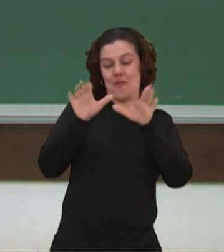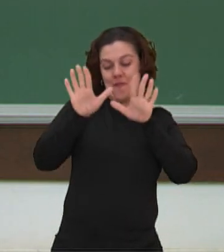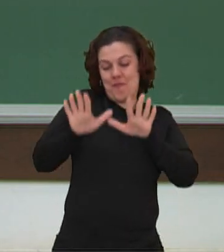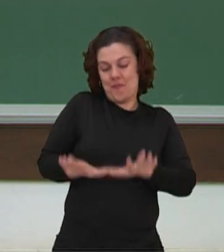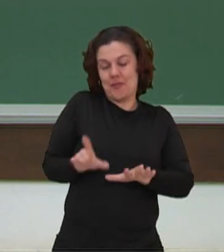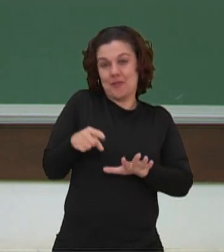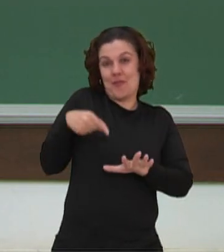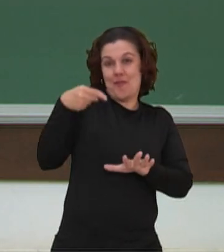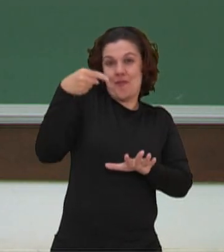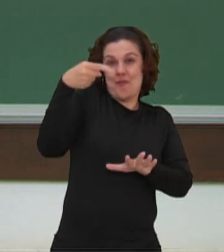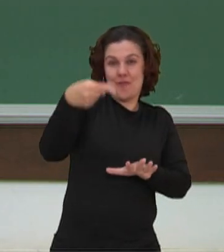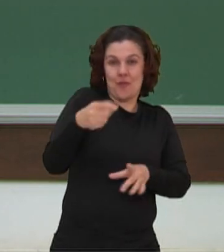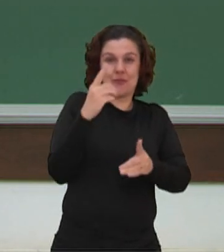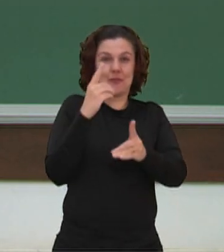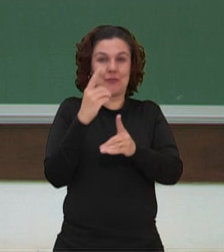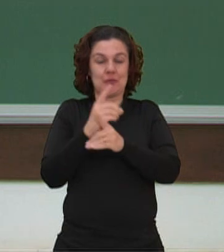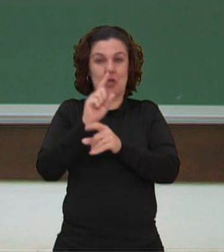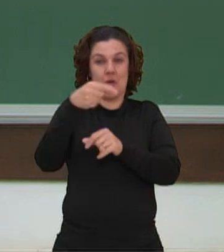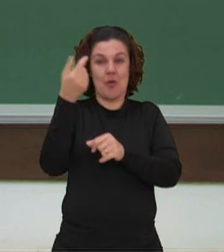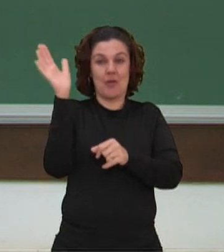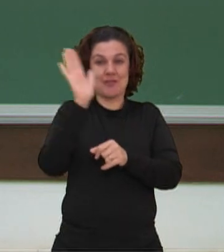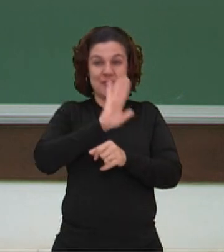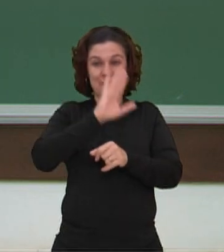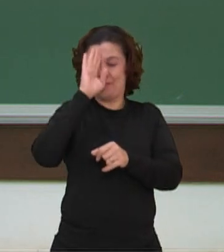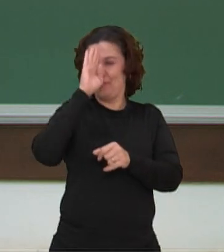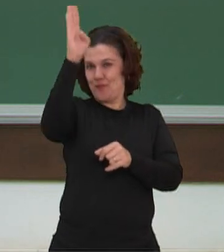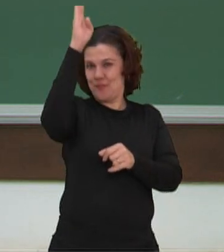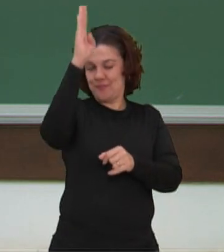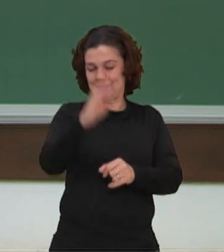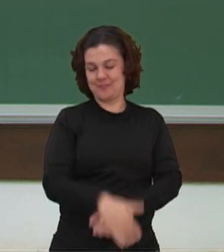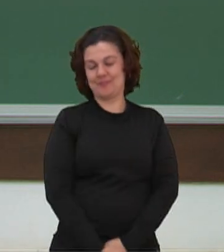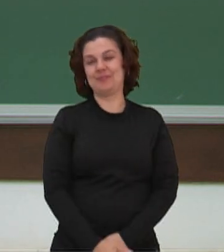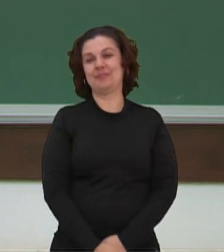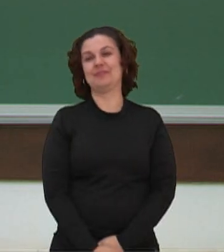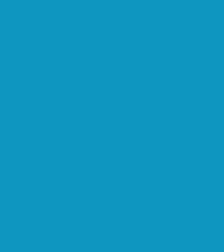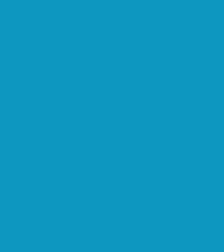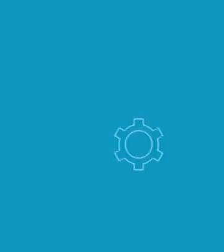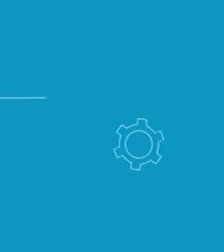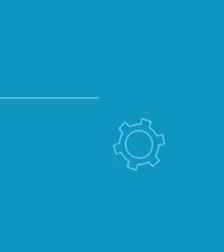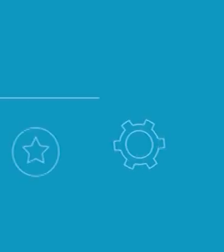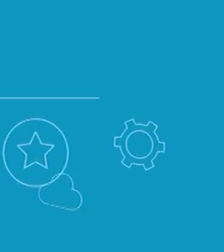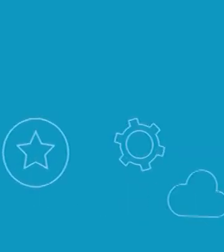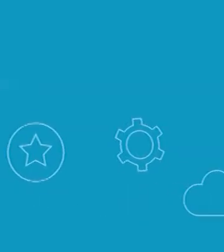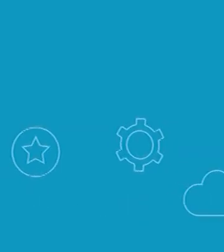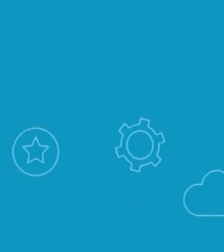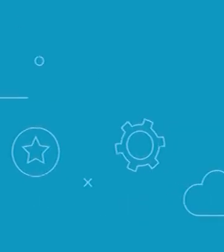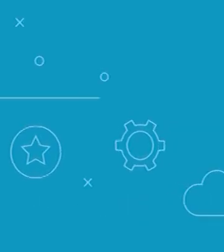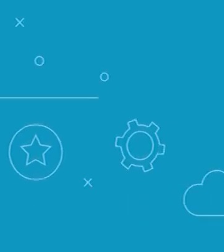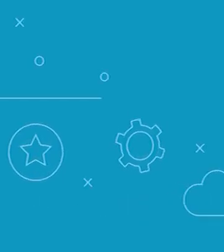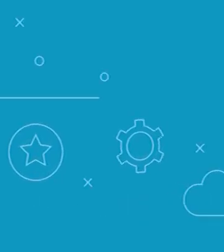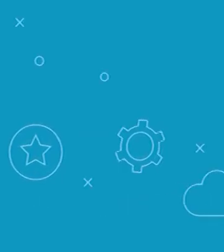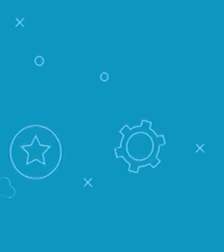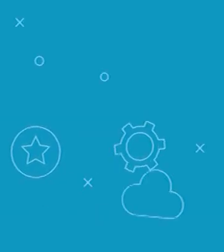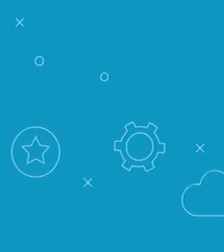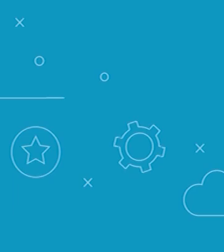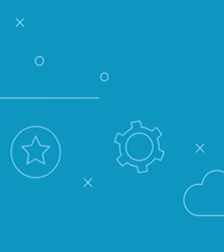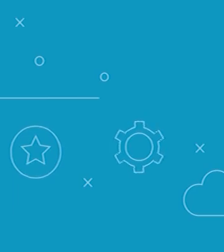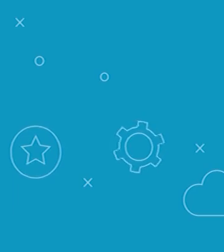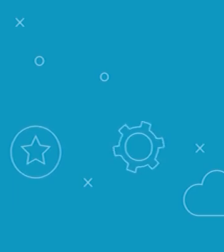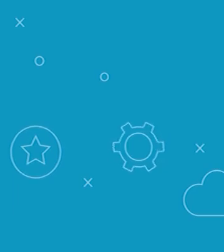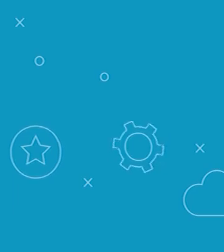A gente volta a se encontrar na nossa próxima aula. Tchau, pessoal!